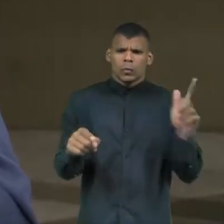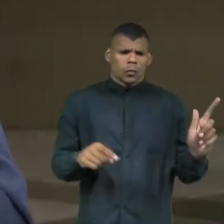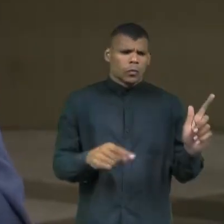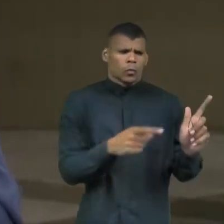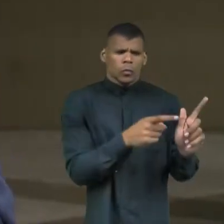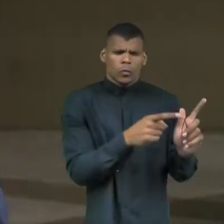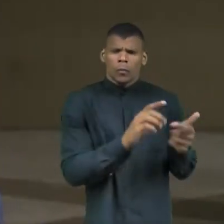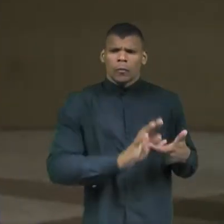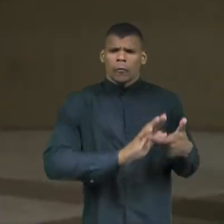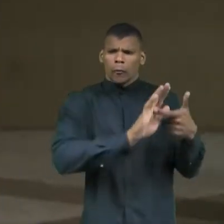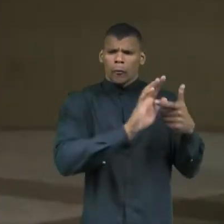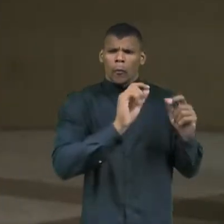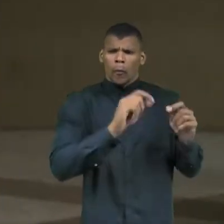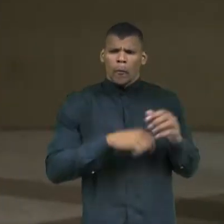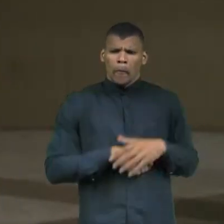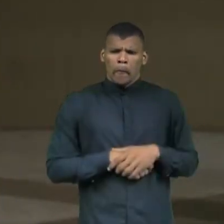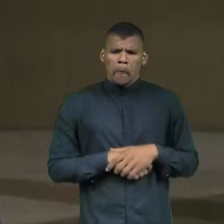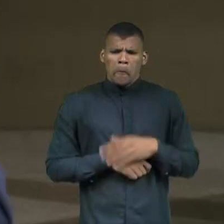que apenas